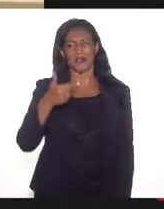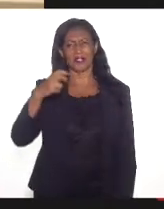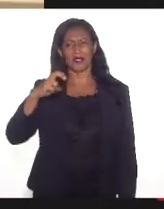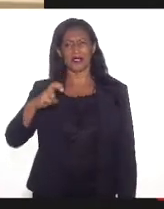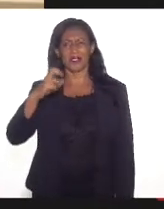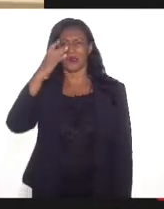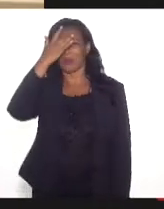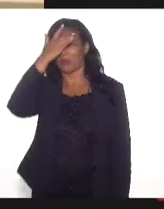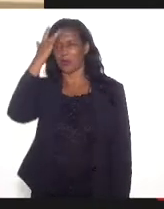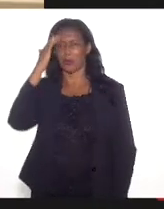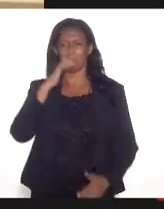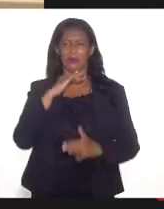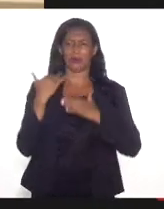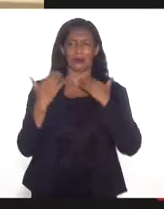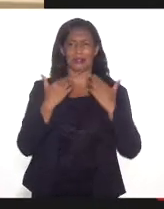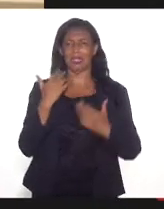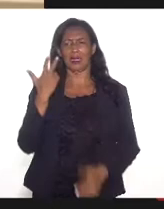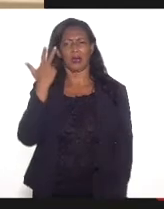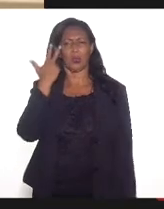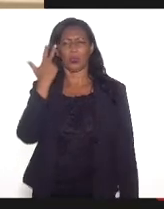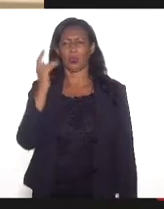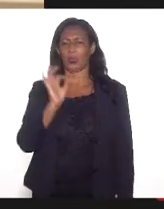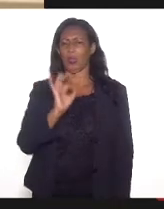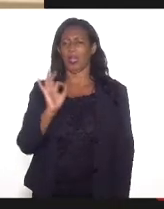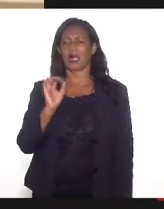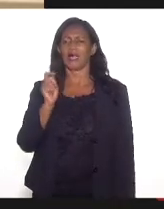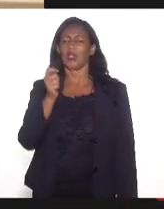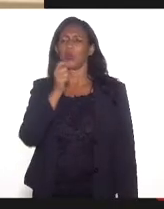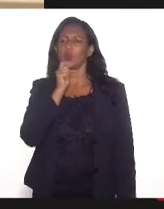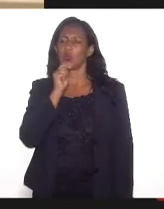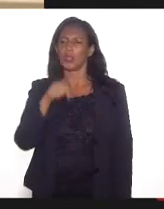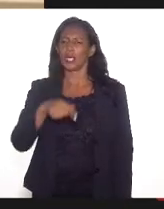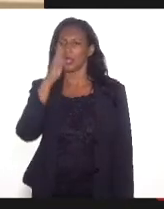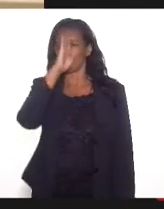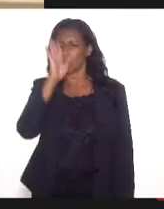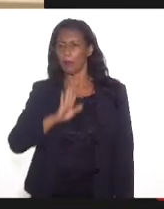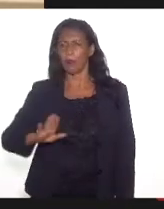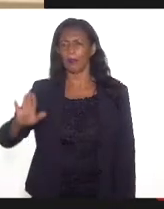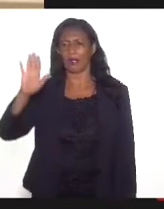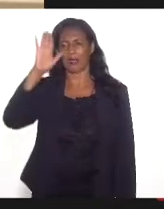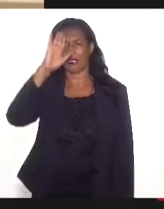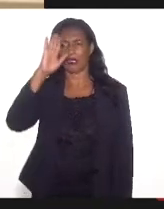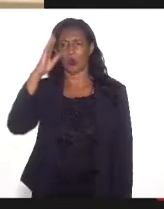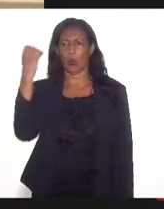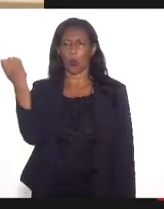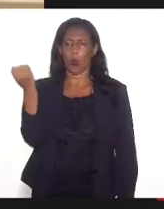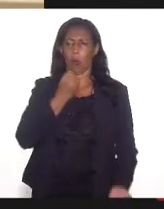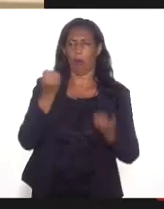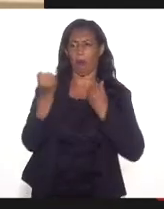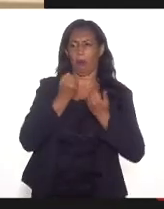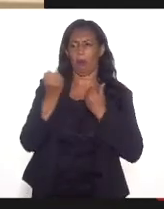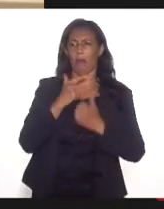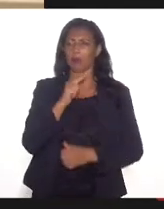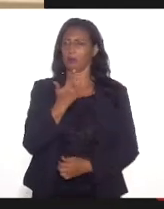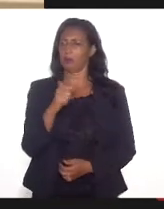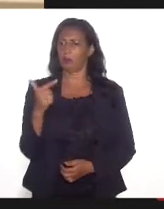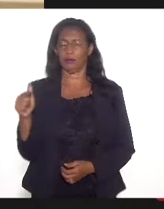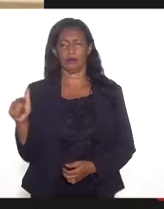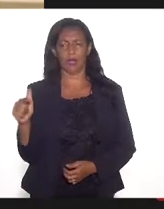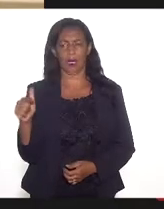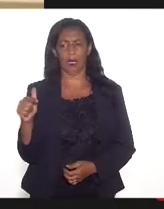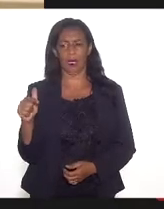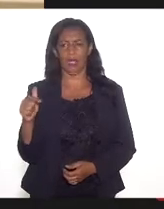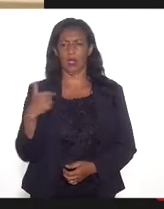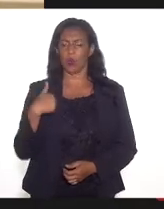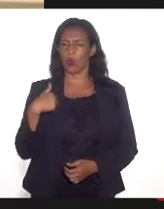podemos naturalizar. Não há no Brasil pena de morte. Não é a política pública de segurança que vai definir quem pode viver